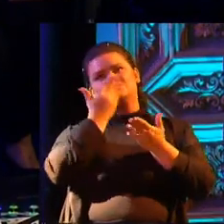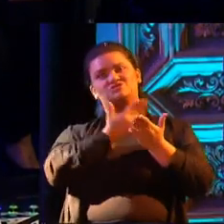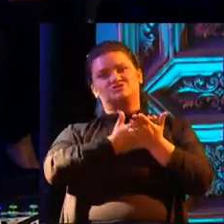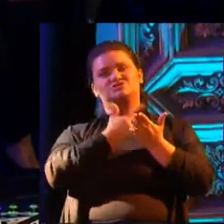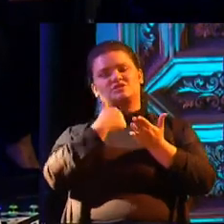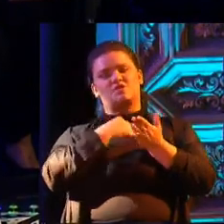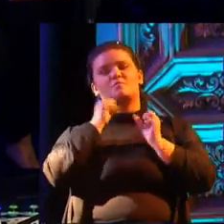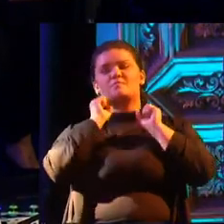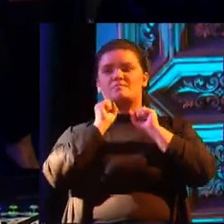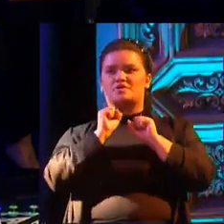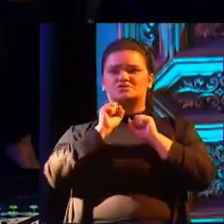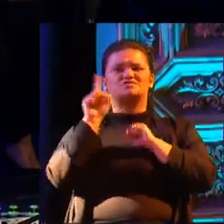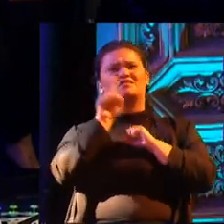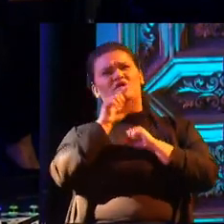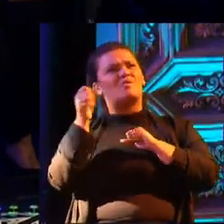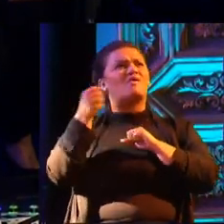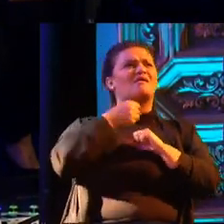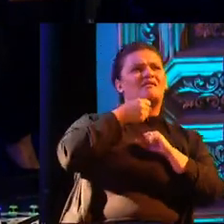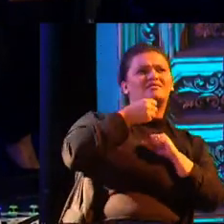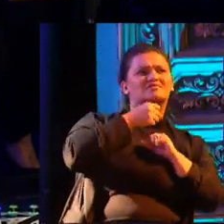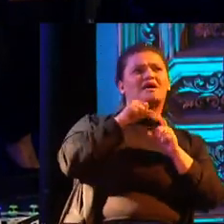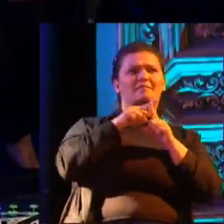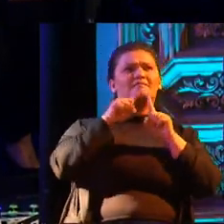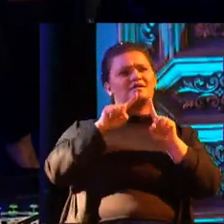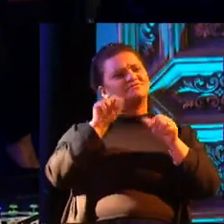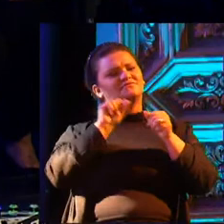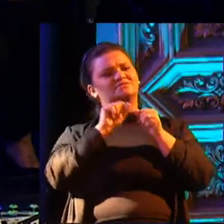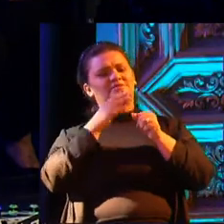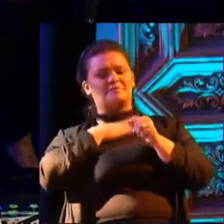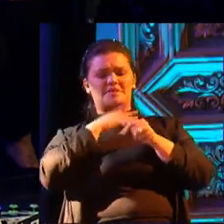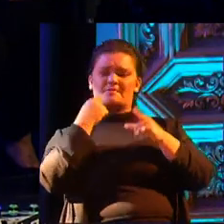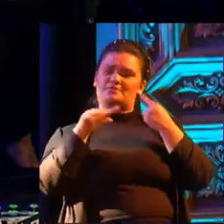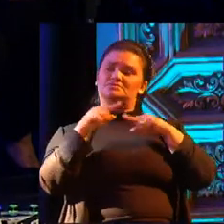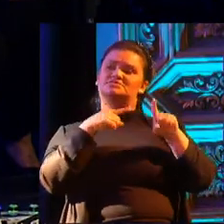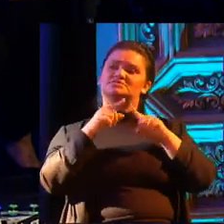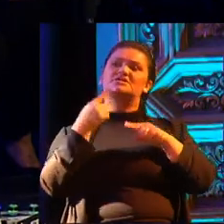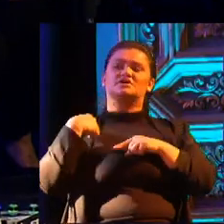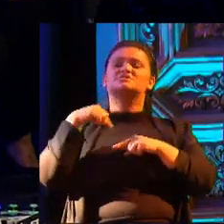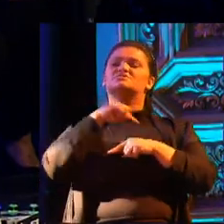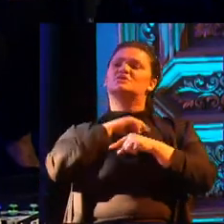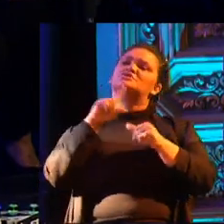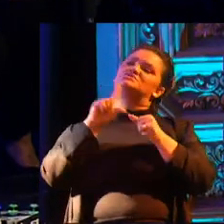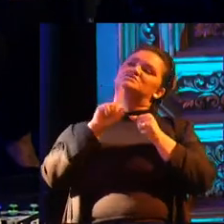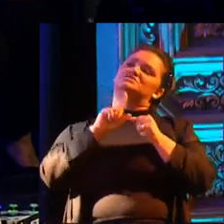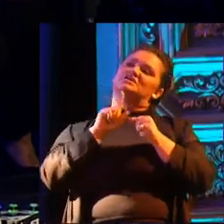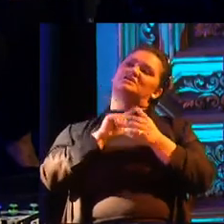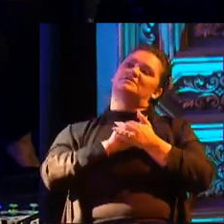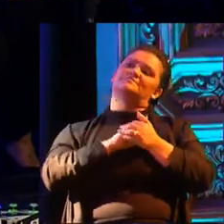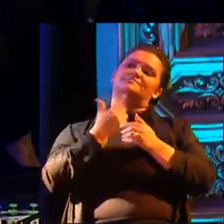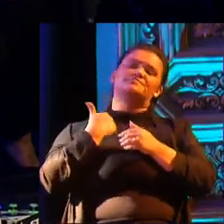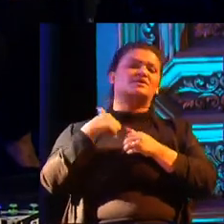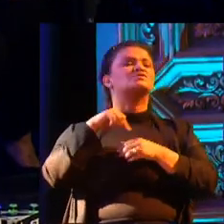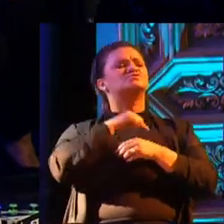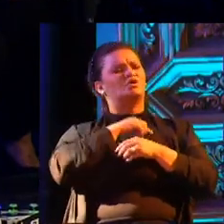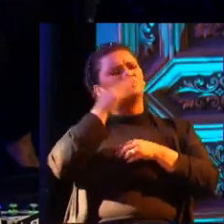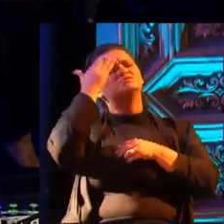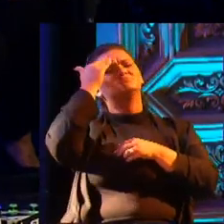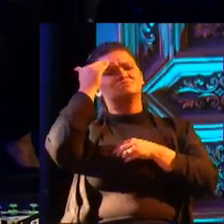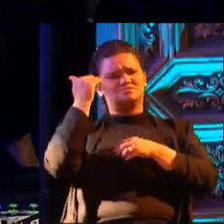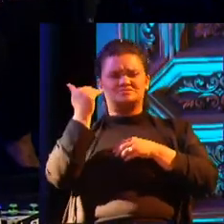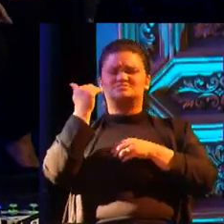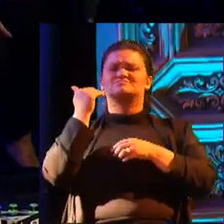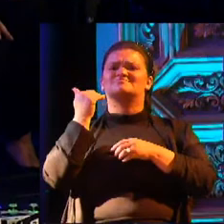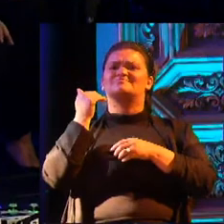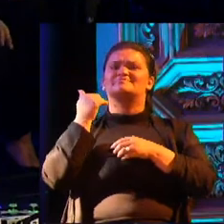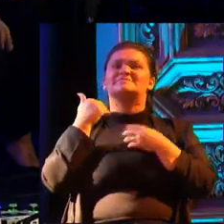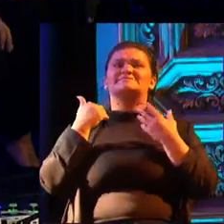podia, não cantar, mas que eu podia continuar fazendo a minha música. E a gente teve, por circunstâncias que todos nós aqui sabemos, o quanto